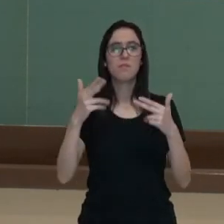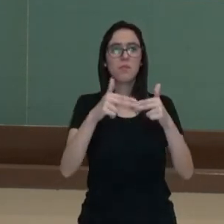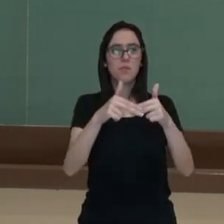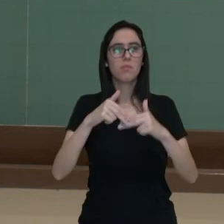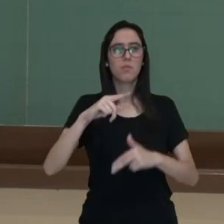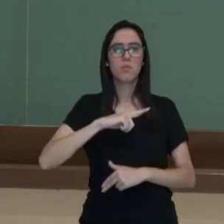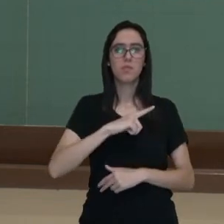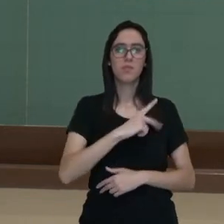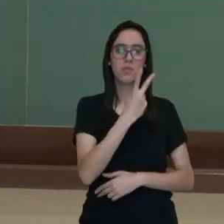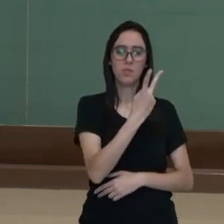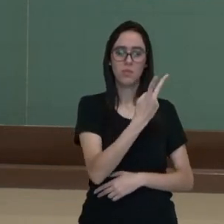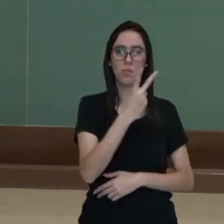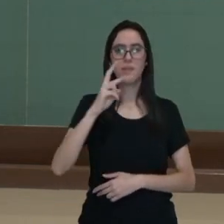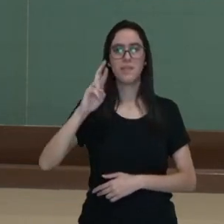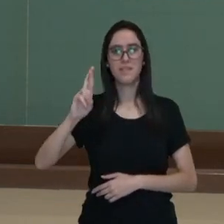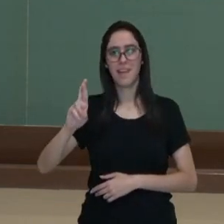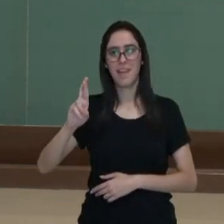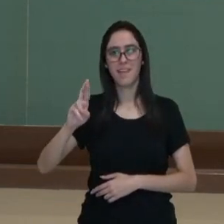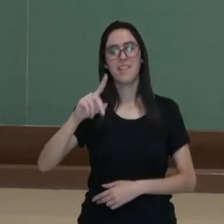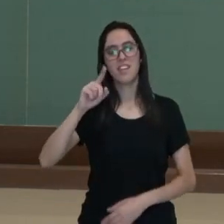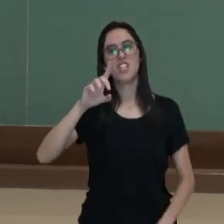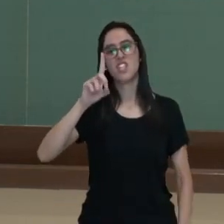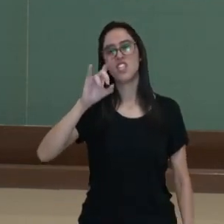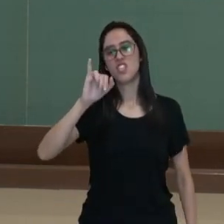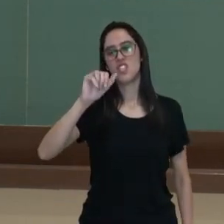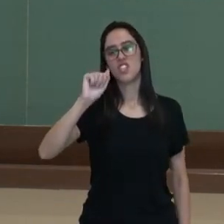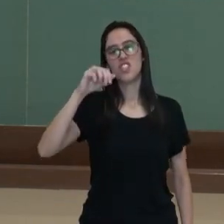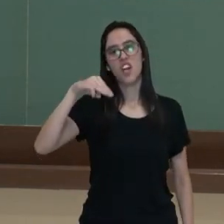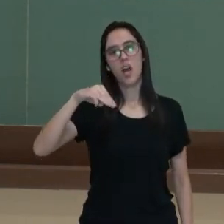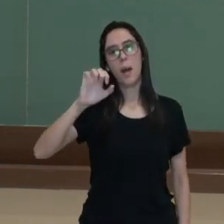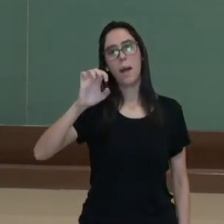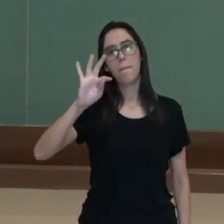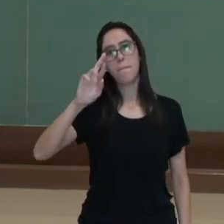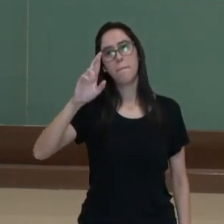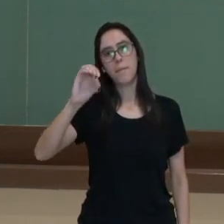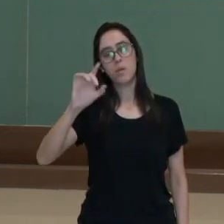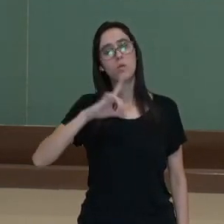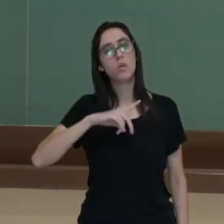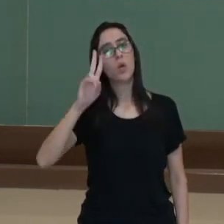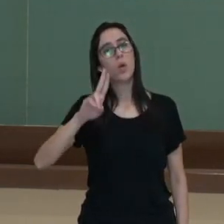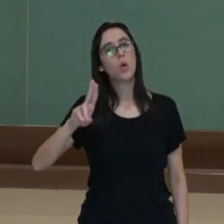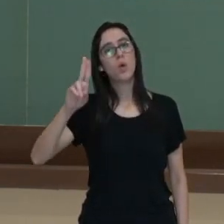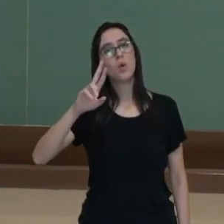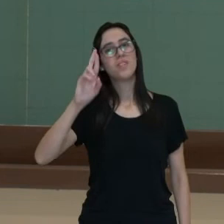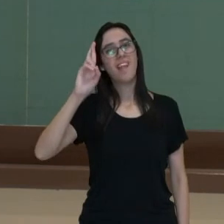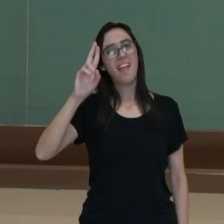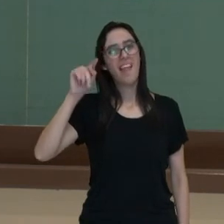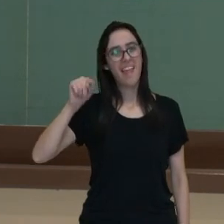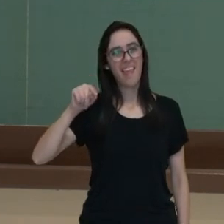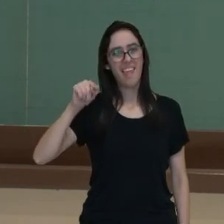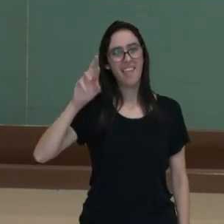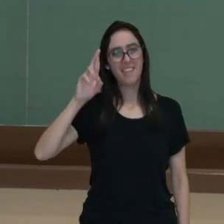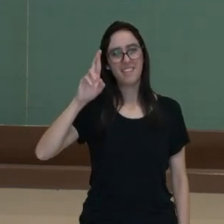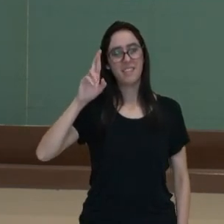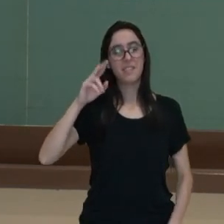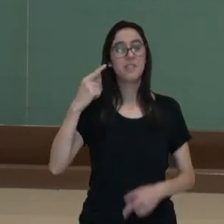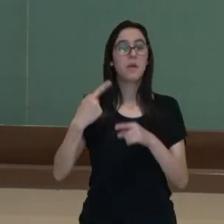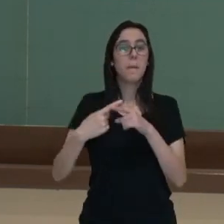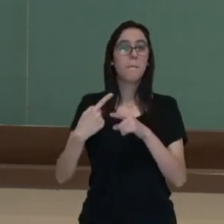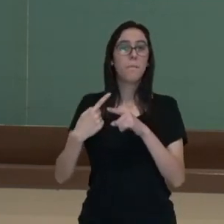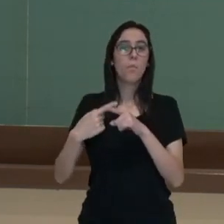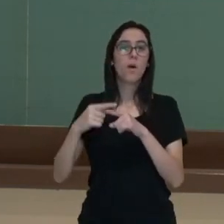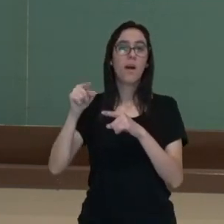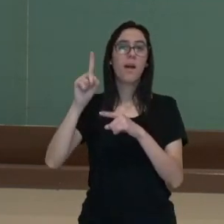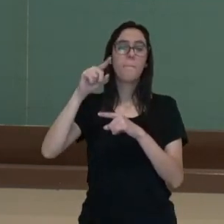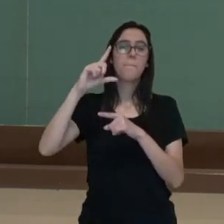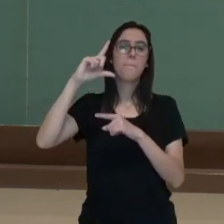2r. 2r é o diâmetro, ok? Mas a gente usa o r porque o r é um conceito o menor, né? Então a